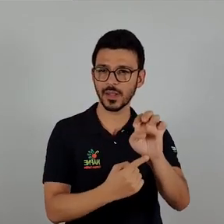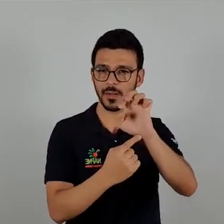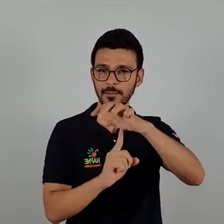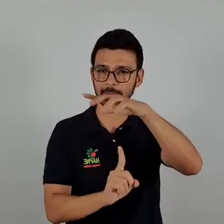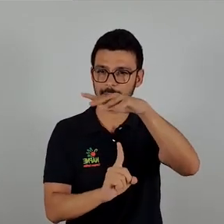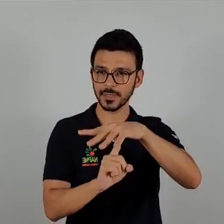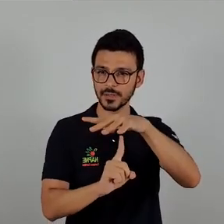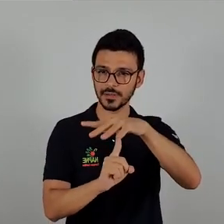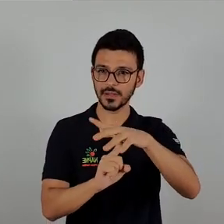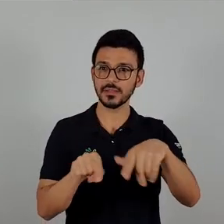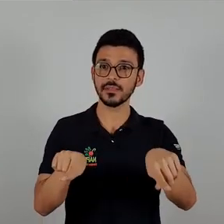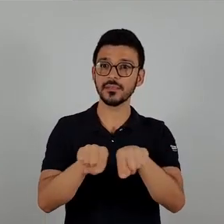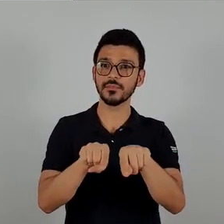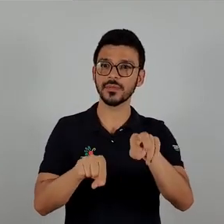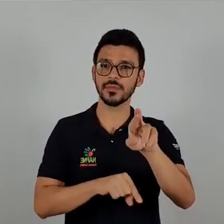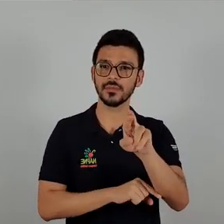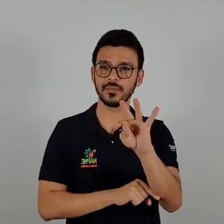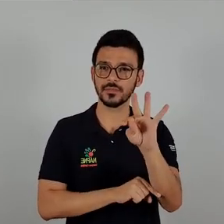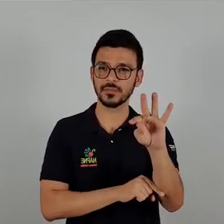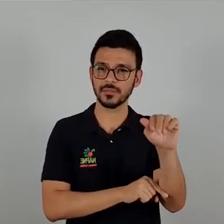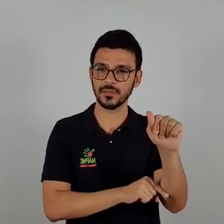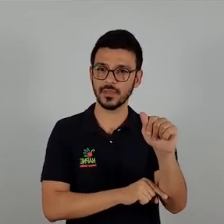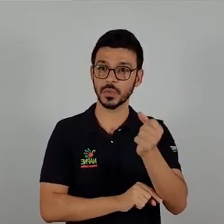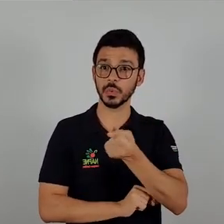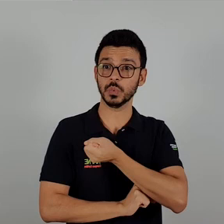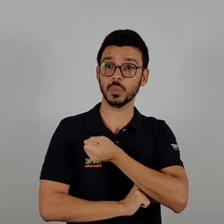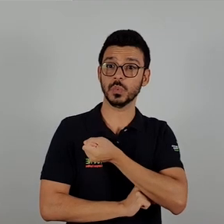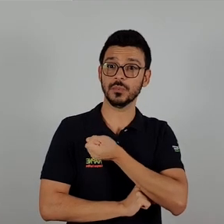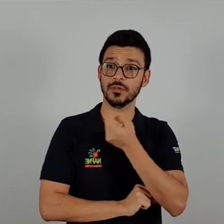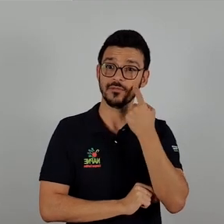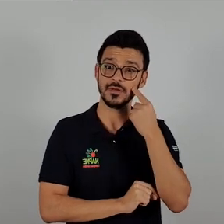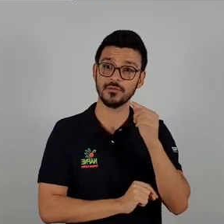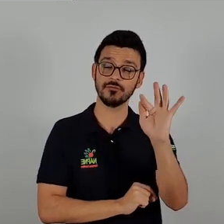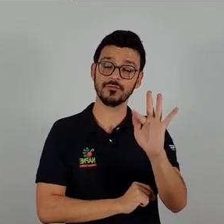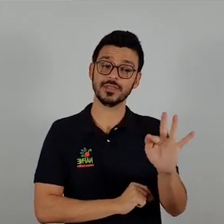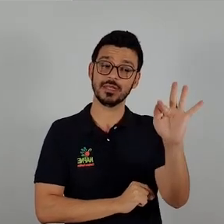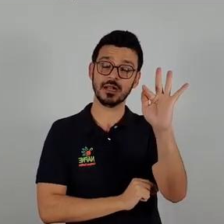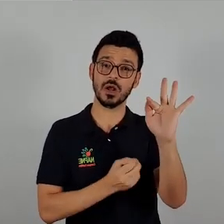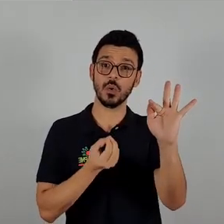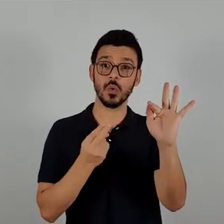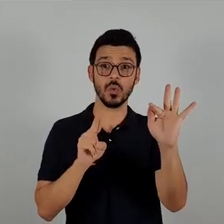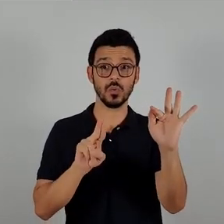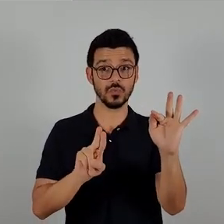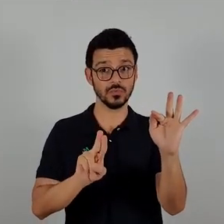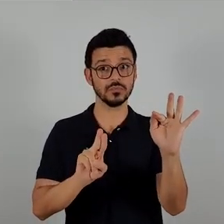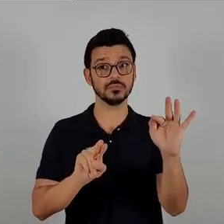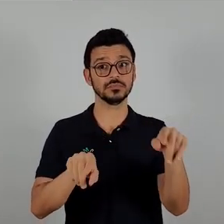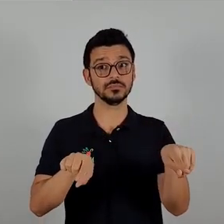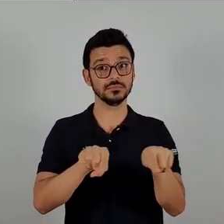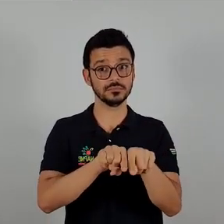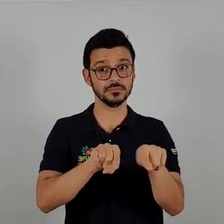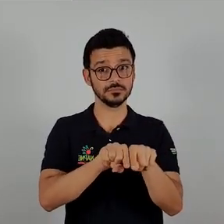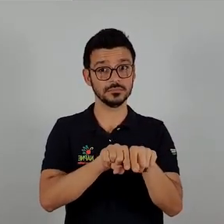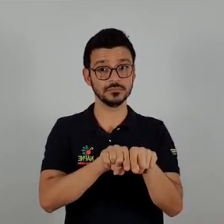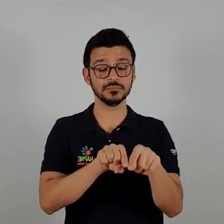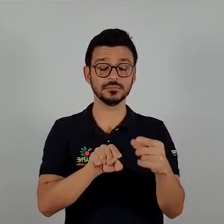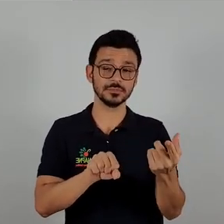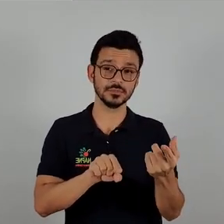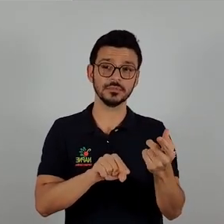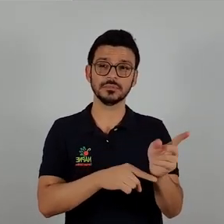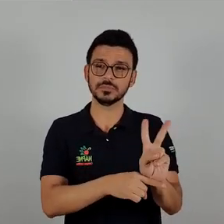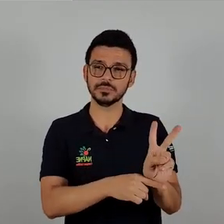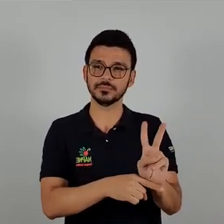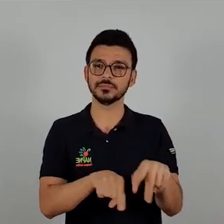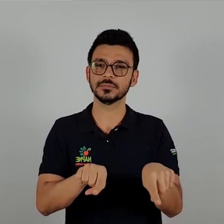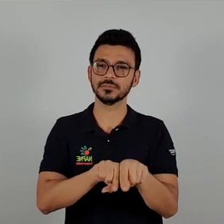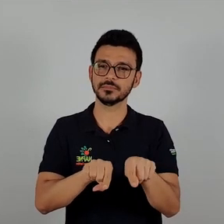é o CRMV, além da Ordem dos Músicos do Brasil e outras coisas que a gente atua também, né? Então, como eu disse, não sou muito de falar, mas é importante,